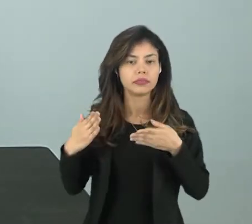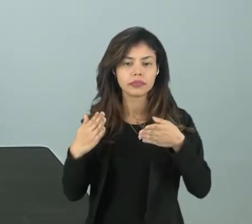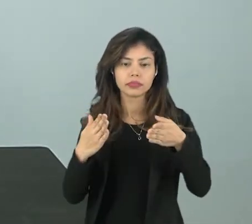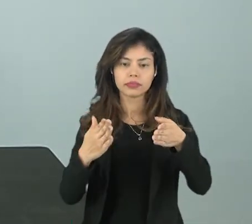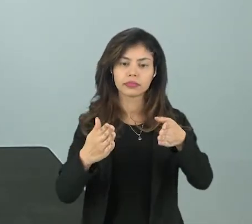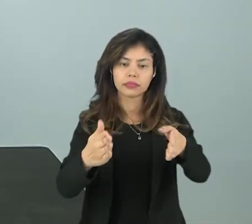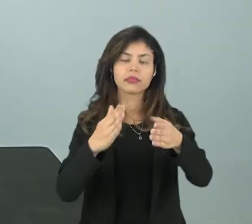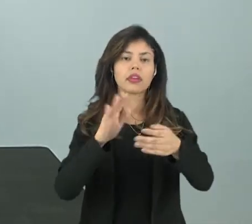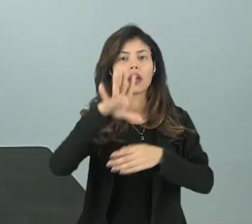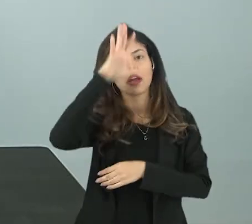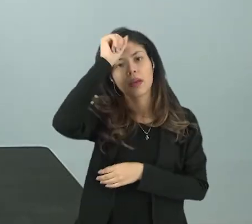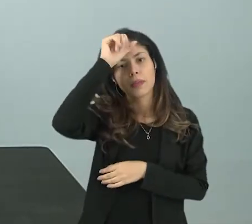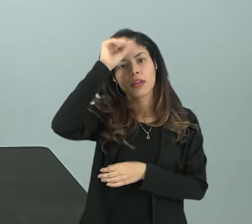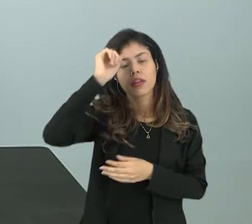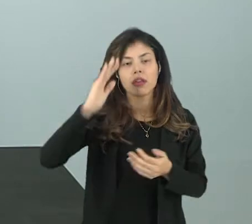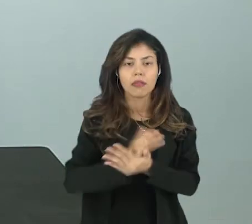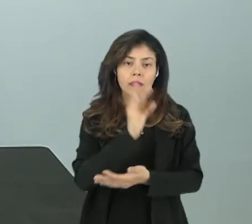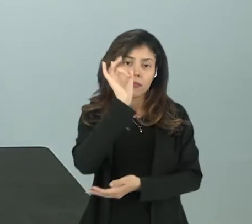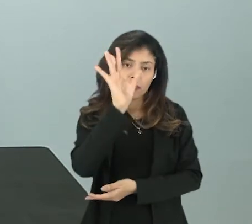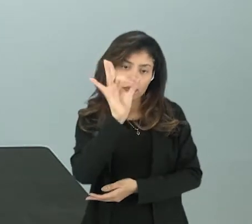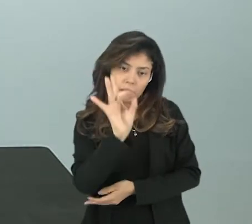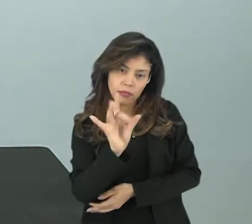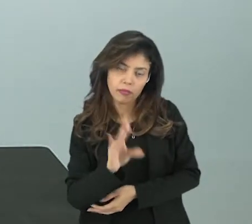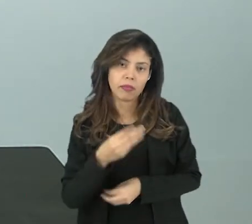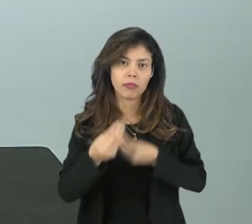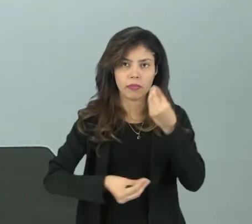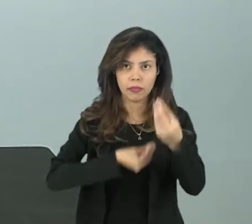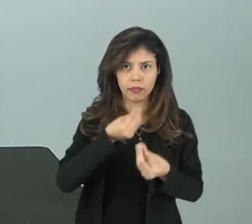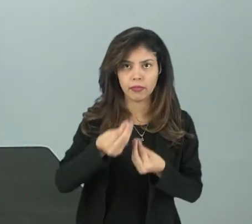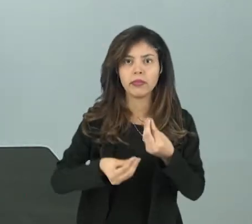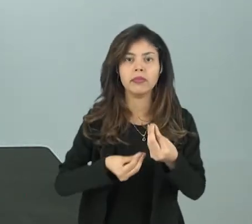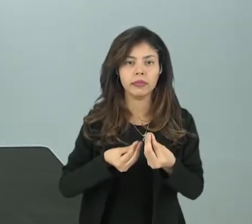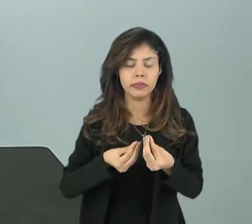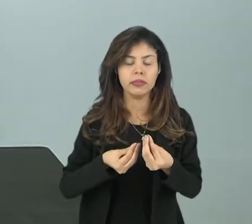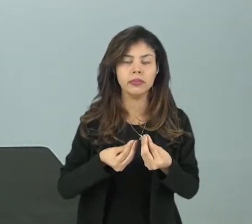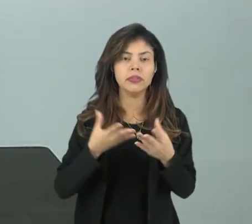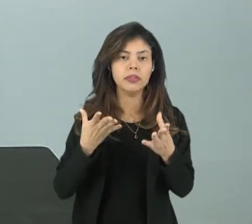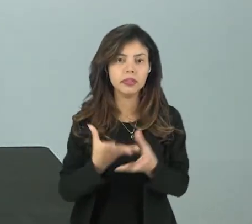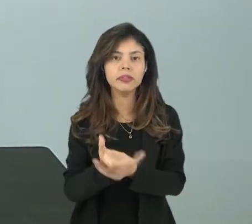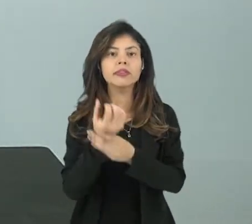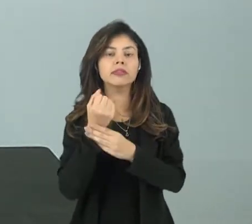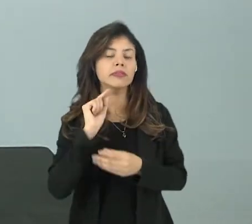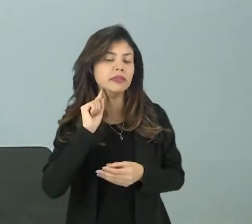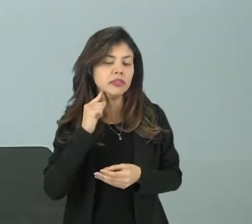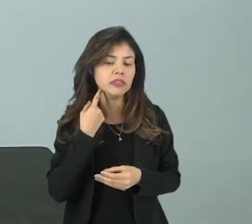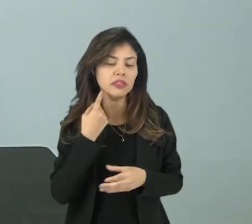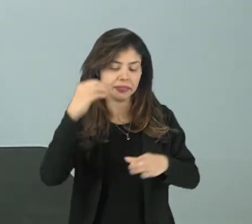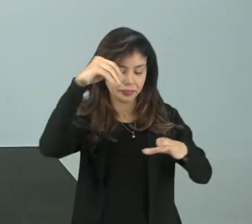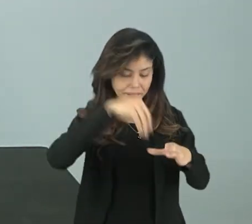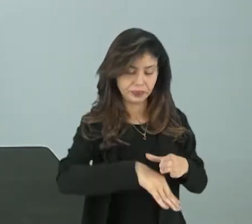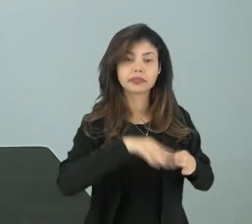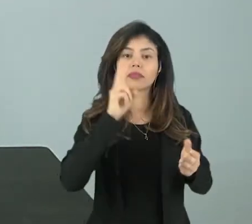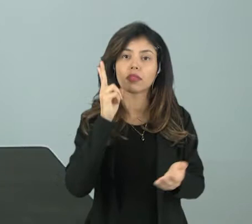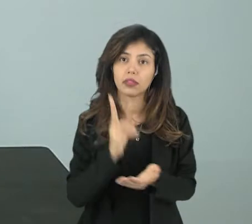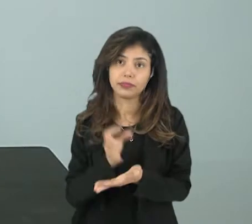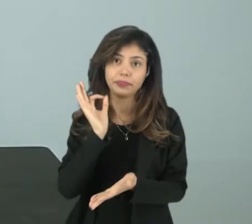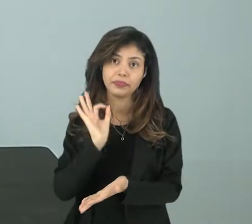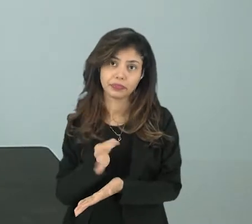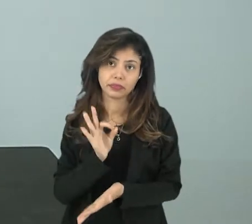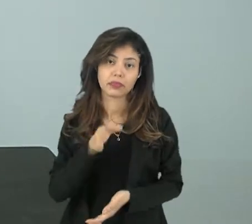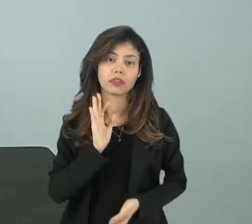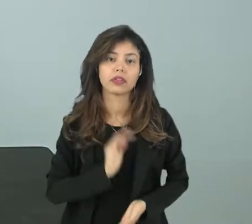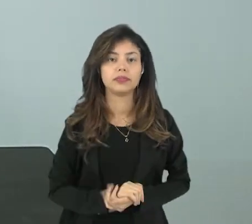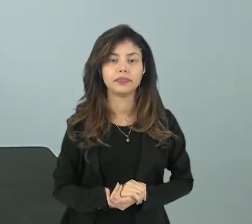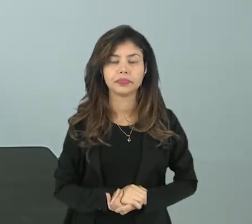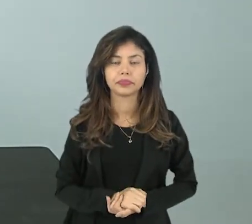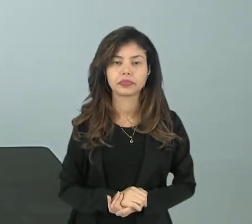você vai aprendendo coisa por coisa. Como você pegar o lixo e colocar no lixo certo, como